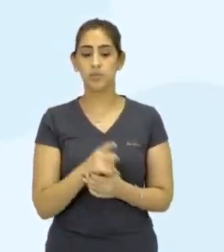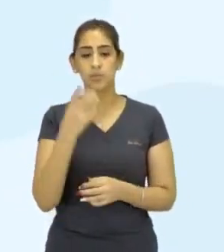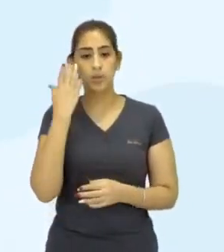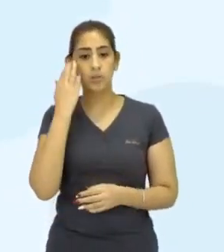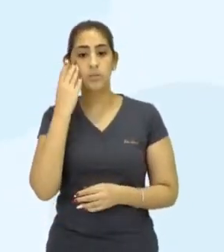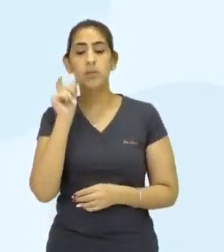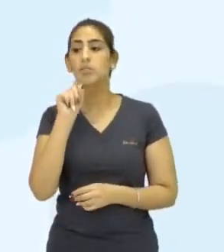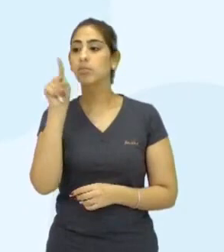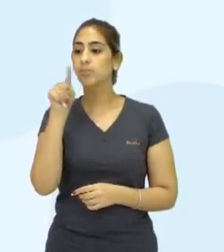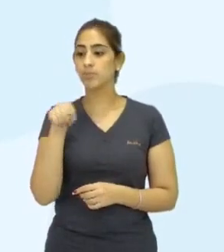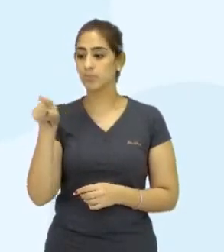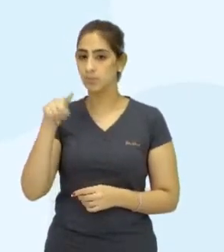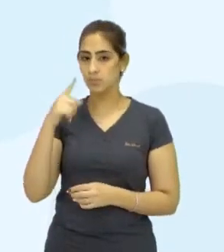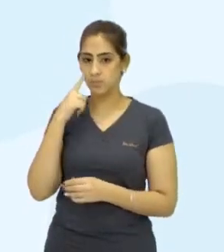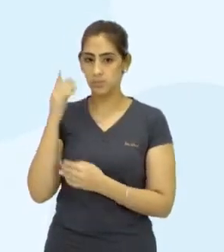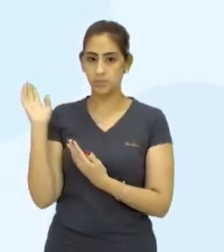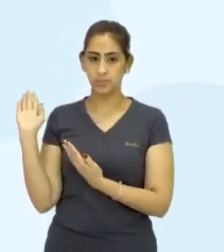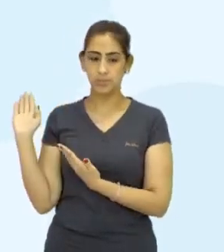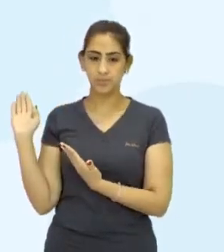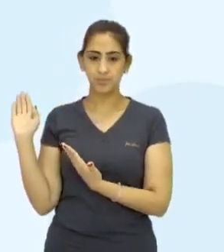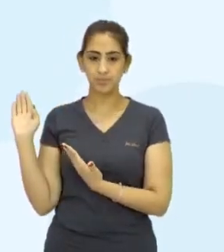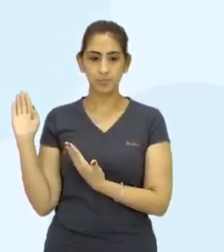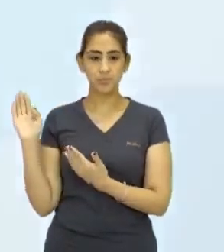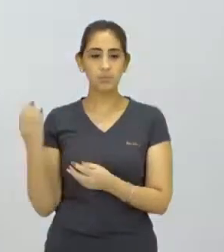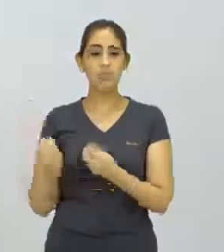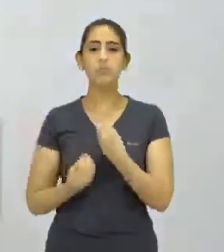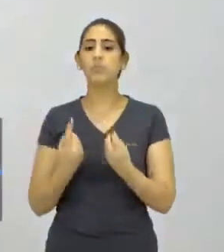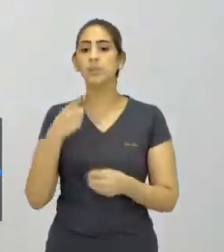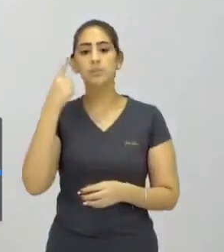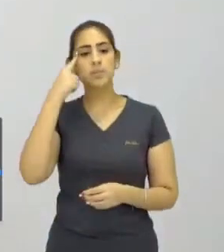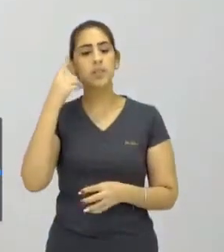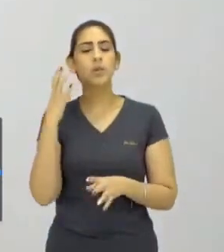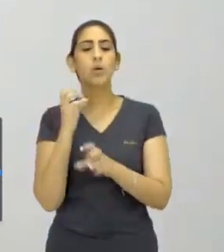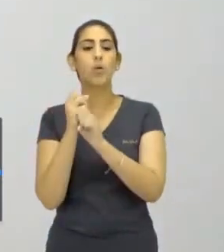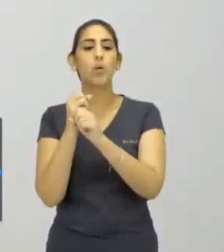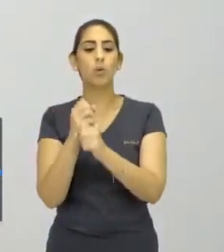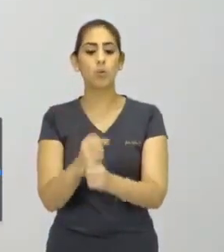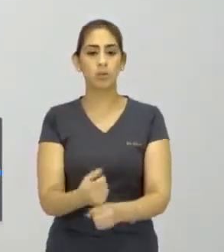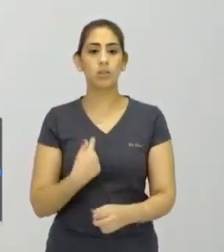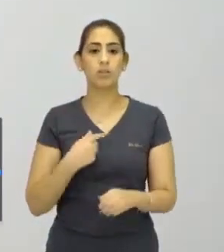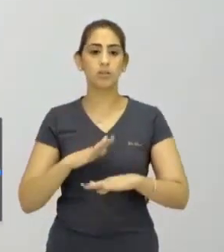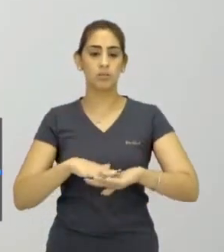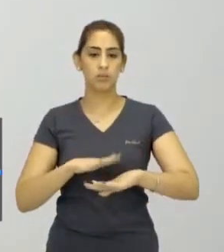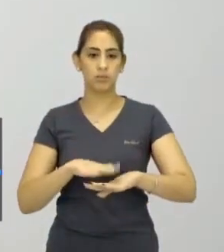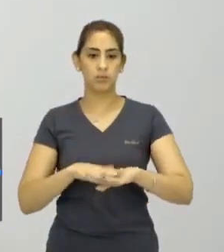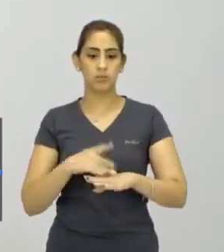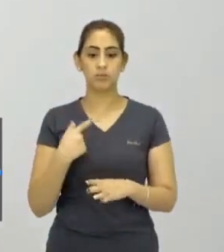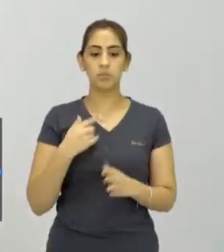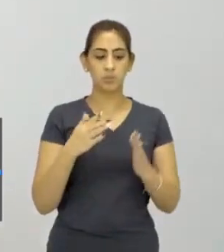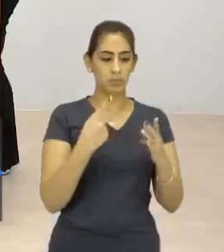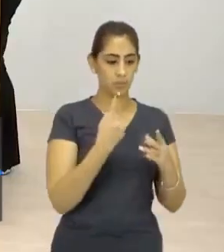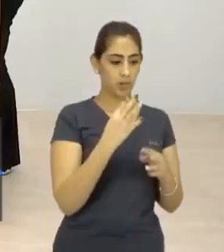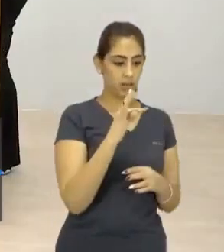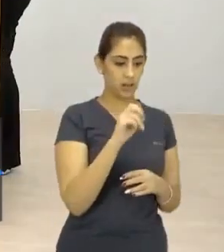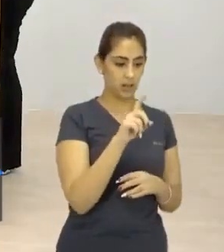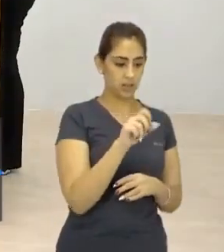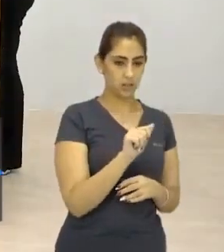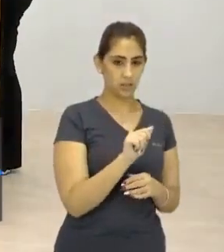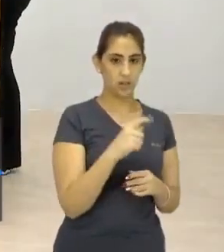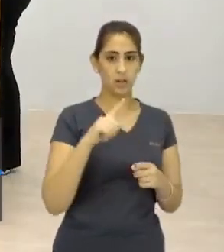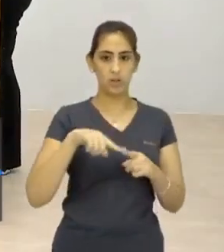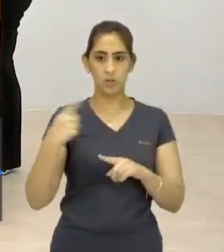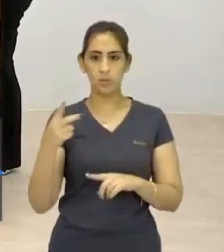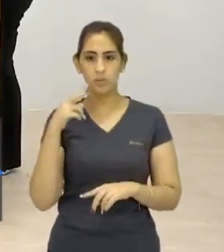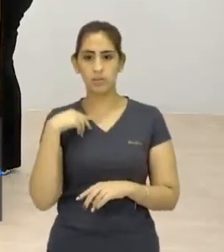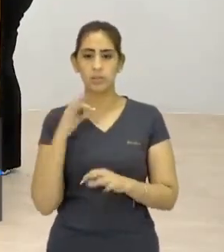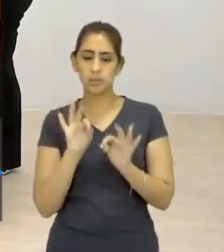1,5 e 2,5. É só pensar que conta que você faz para chegar de uma taxa para outra. Professor Inês, é simples, olhar